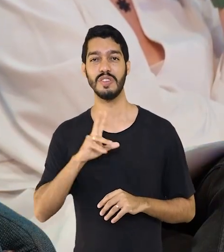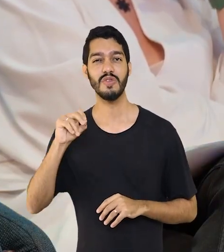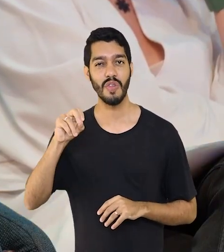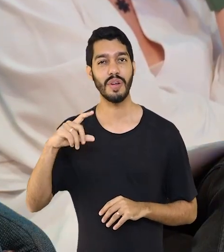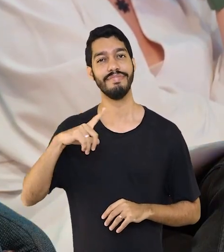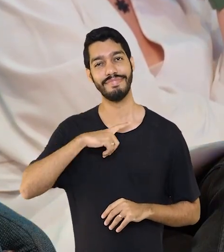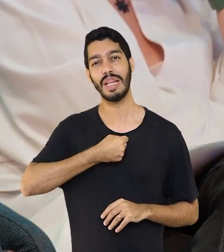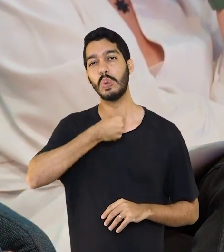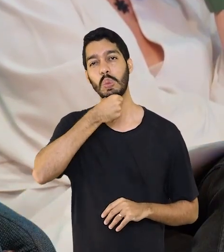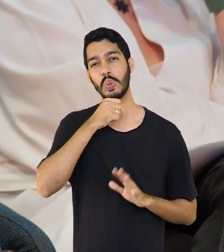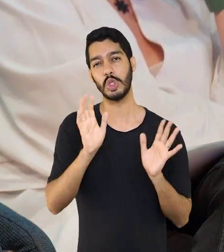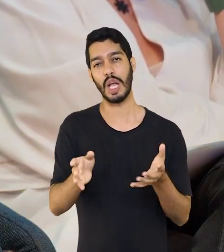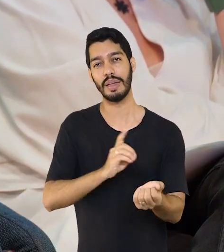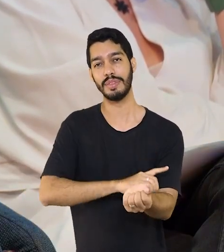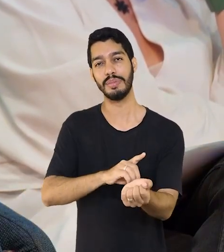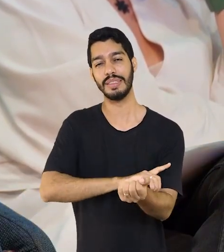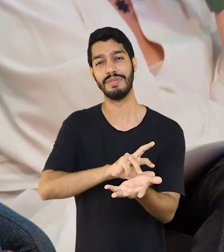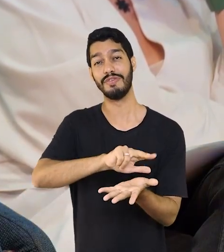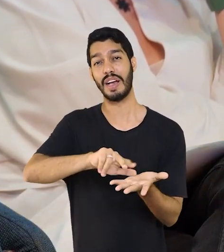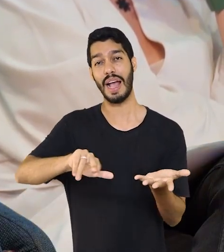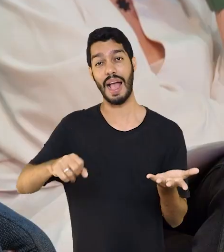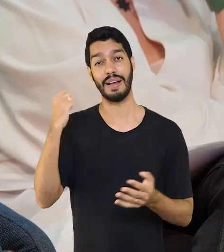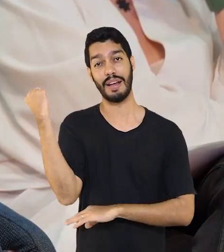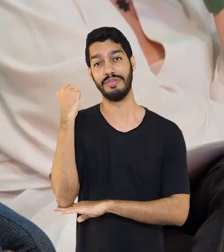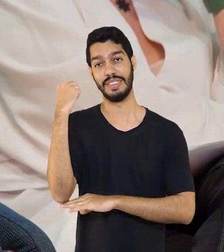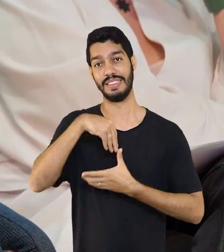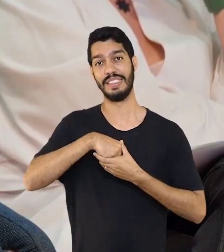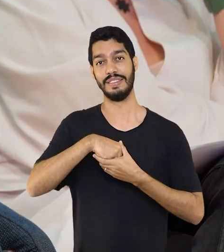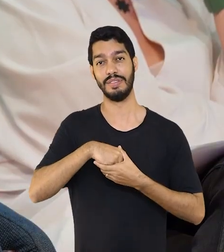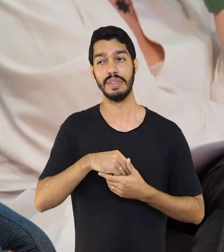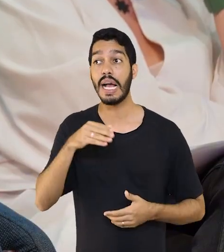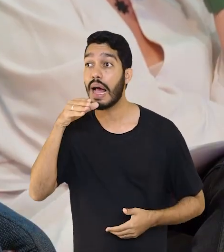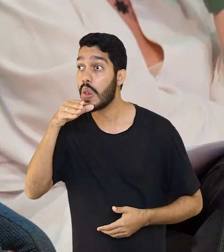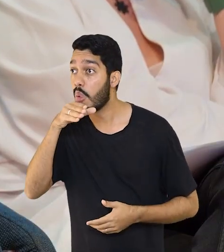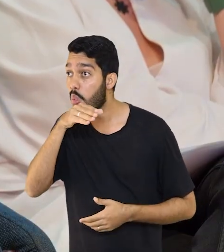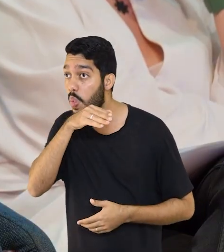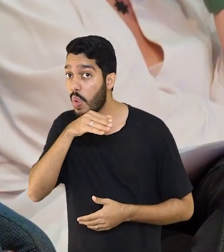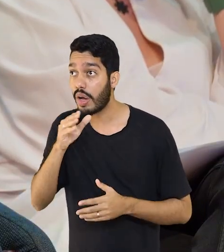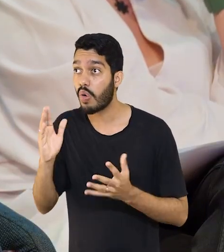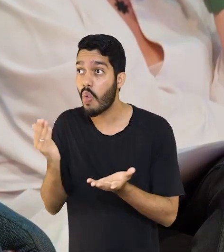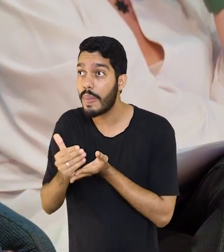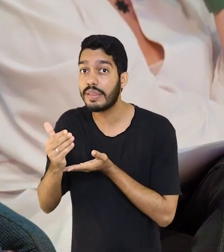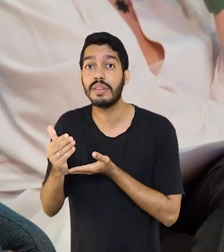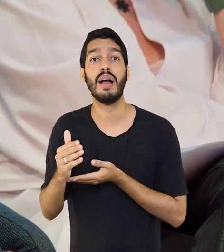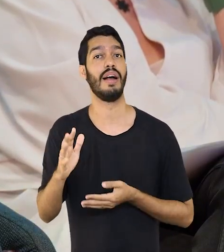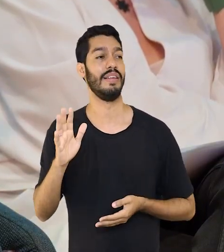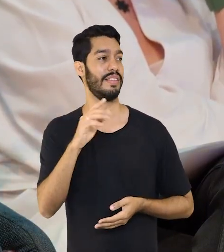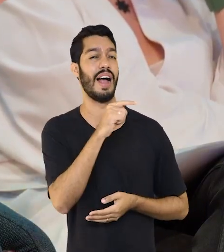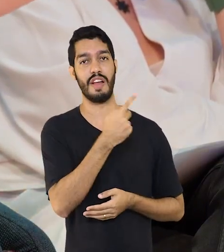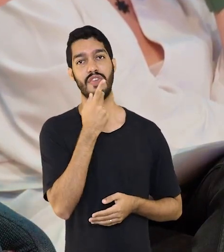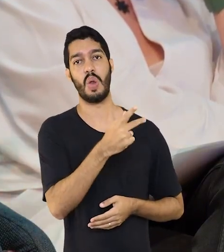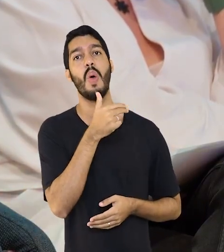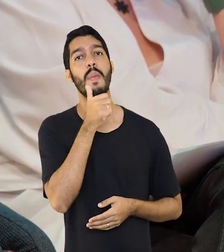é uma paciente idosa, com diabetes, cheia de comorbidades. Tá calor, já falo para minha mãe, deixa